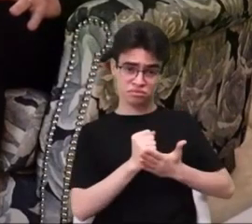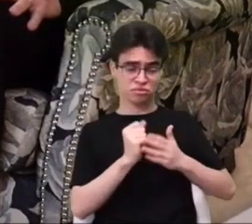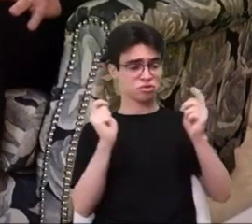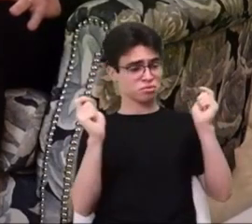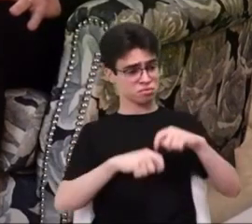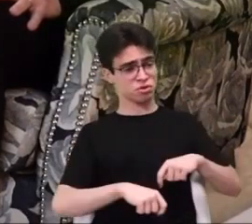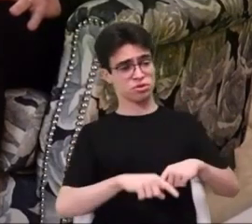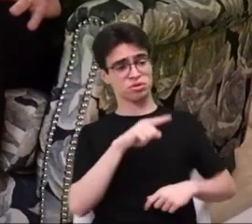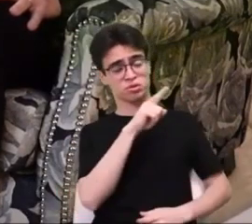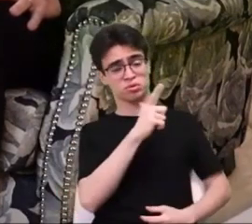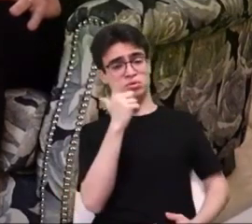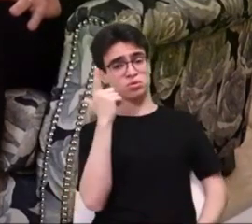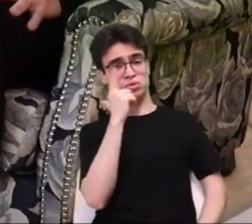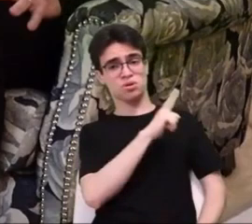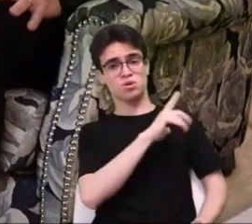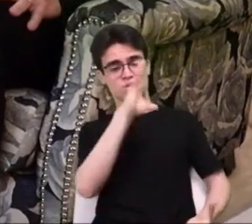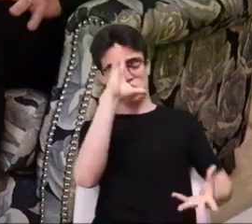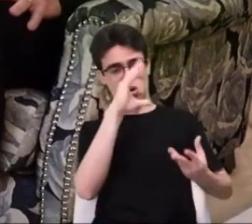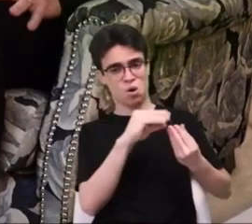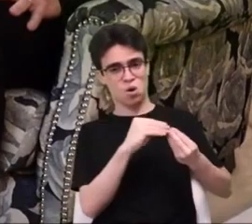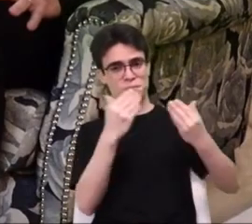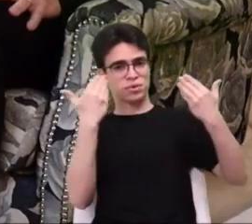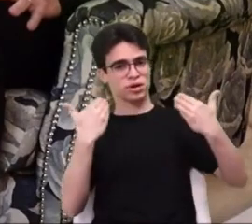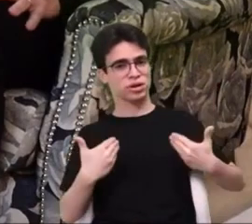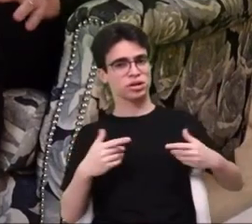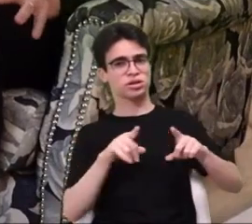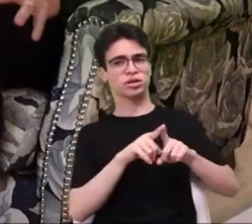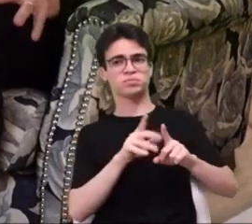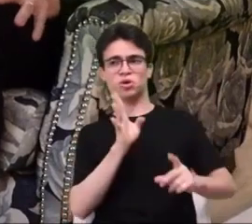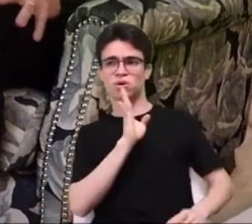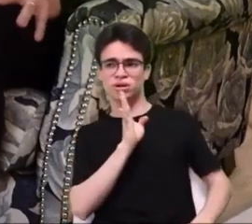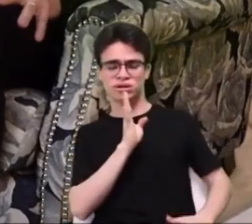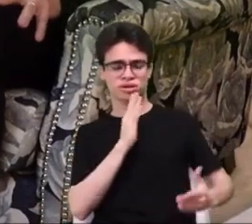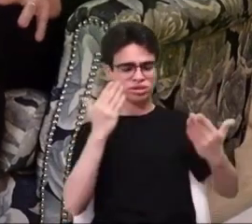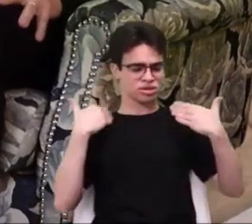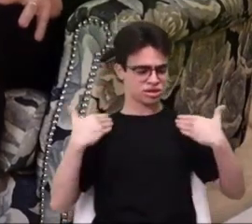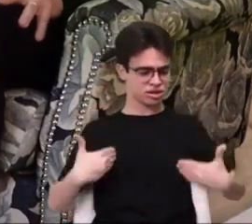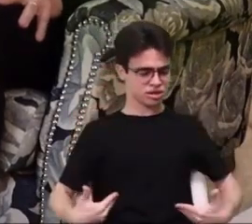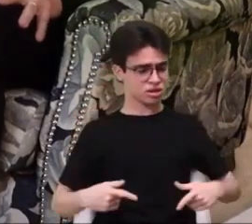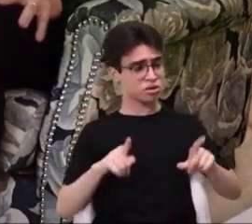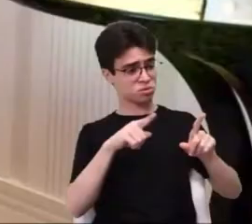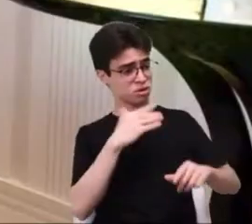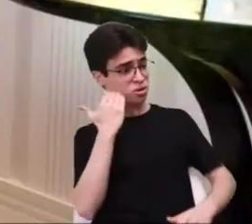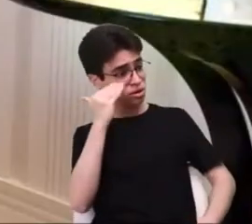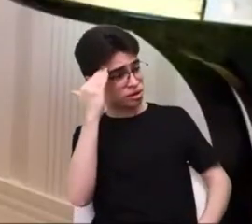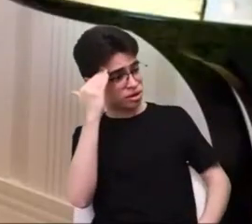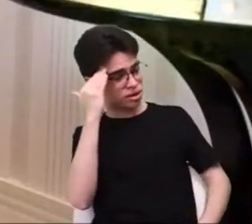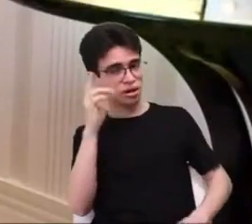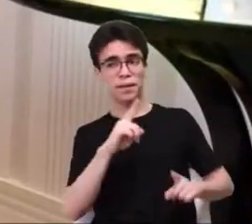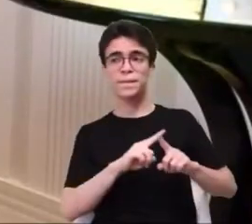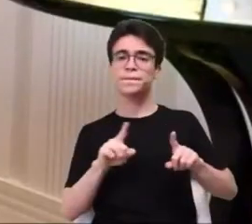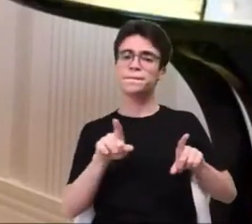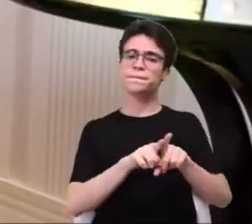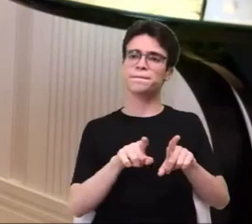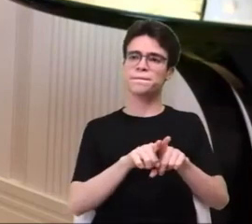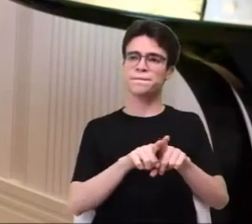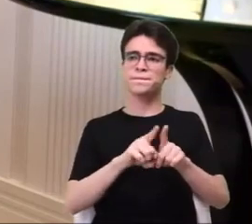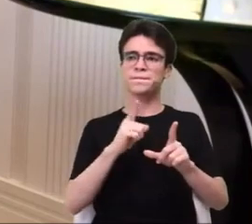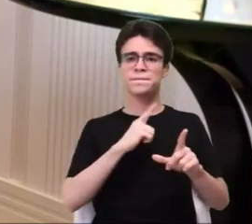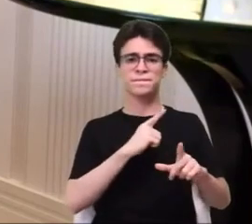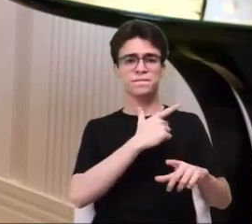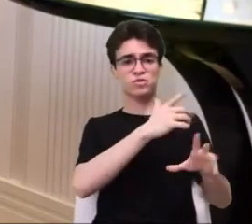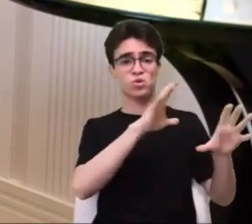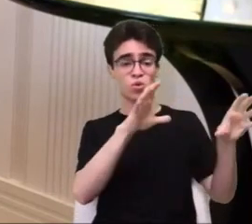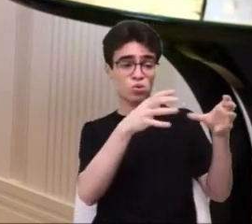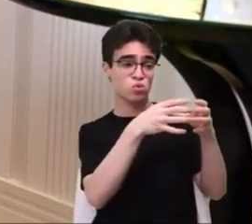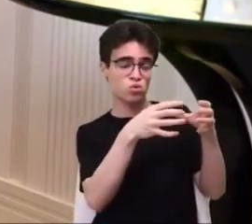isso, para você poder se entender, se conhecer, você está na fase da adolescência. Mas existe um grupo,